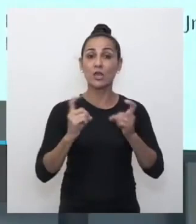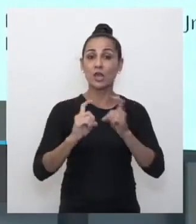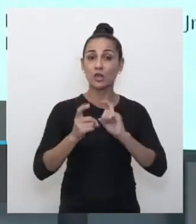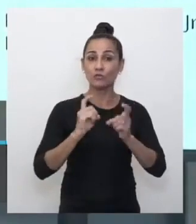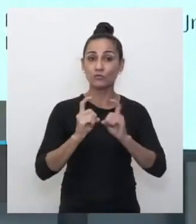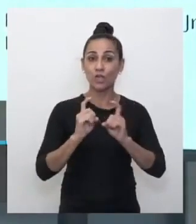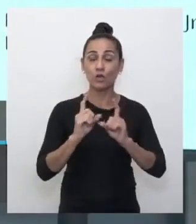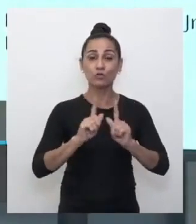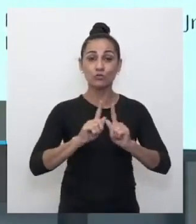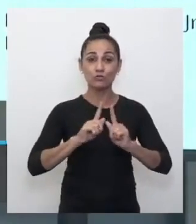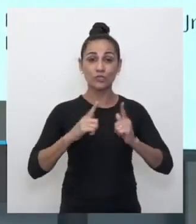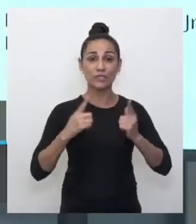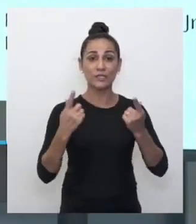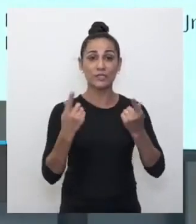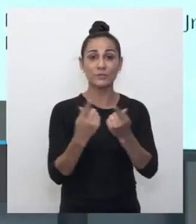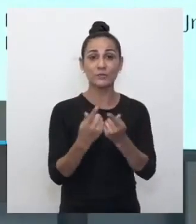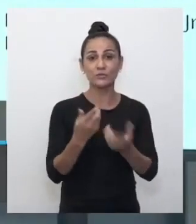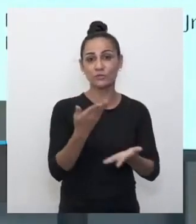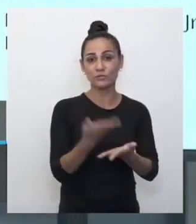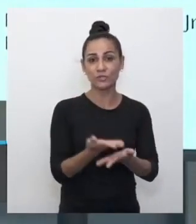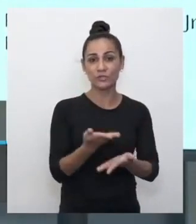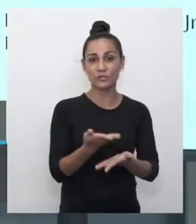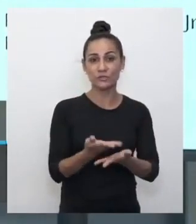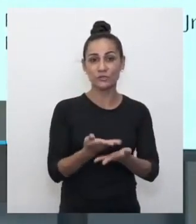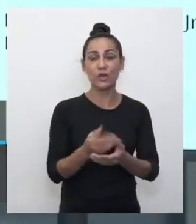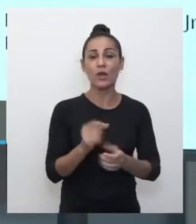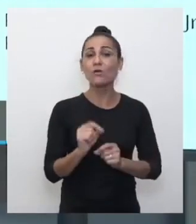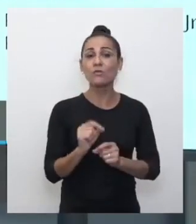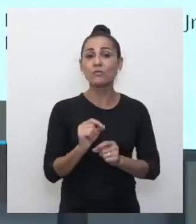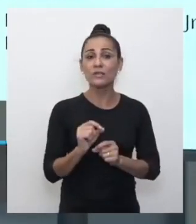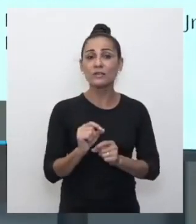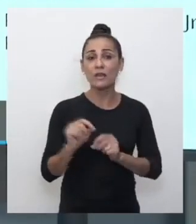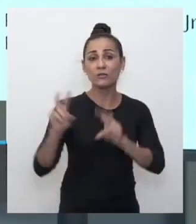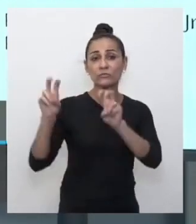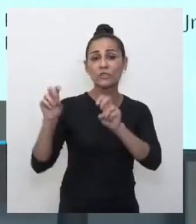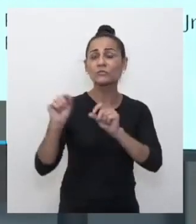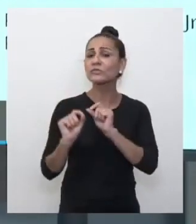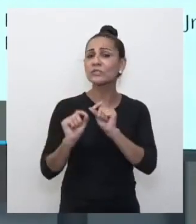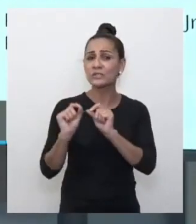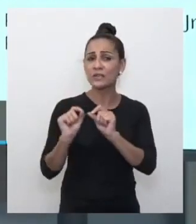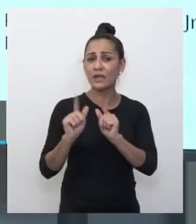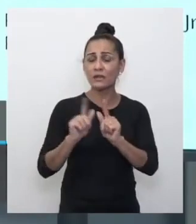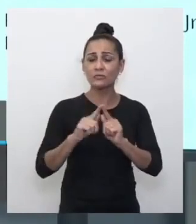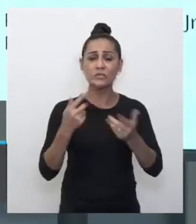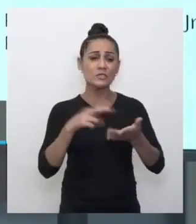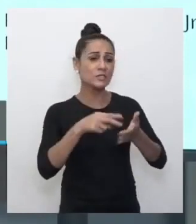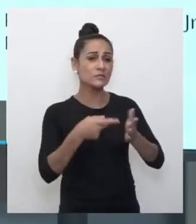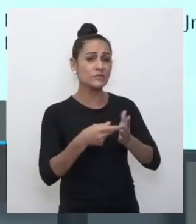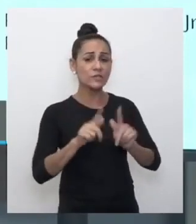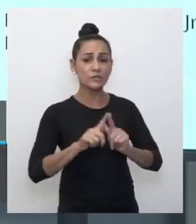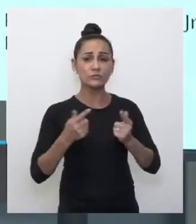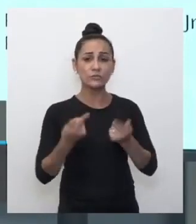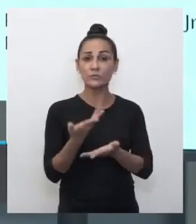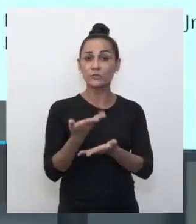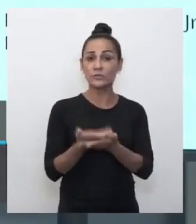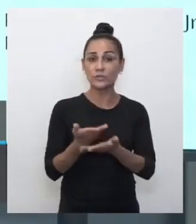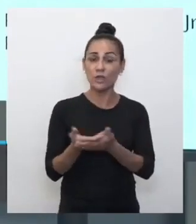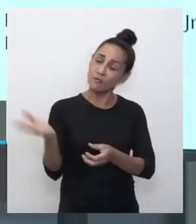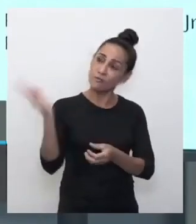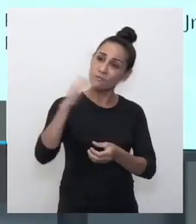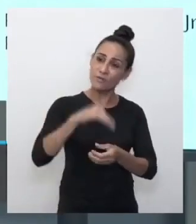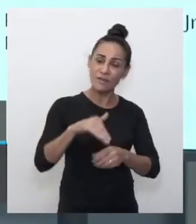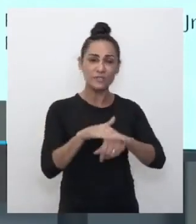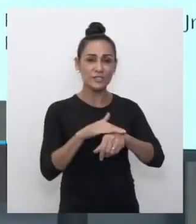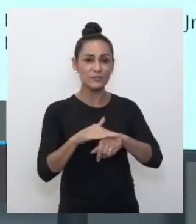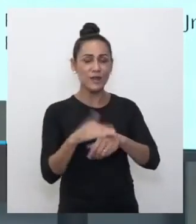Grêmio Estudantil. E aí, o tópico dessa sexta-feira aqui, o que é o Grêmio Estudantil? Venha conversar, venha fazer parte aí dessa